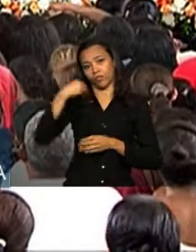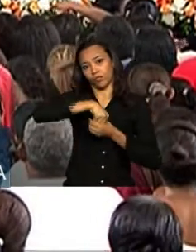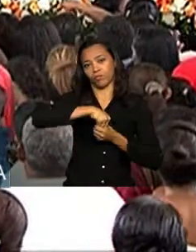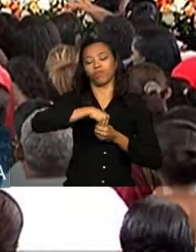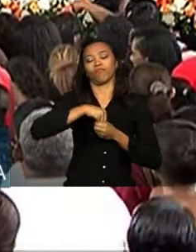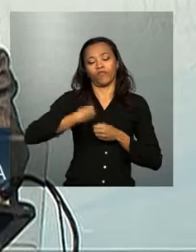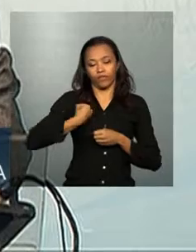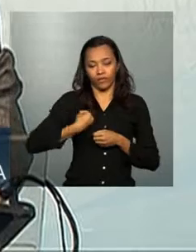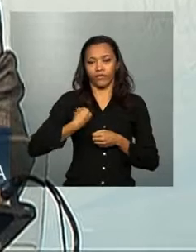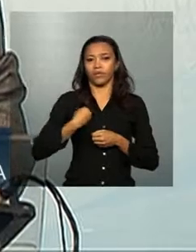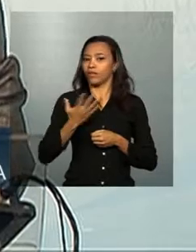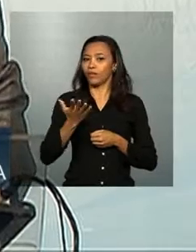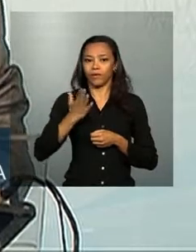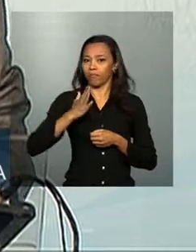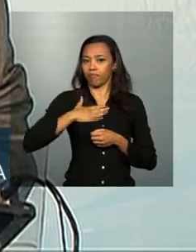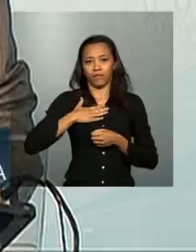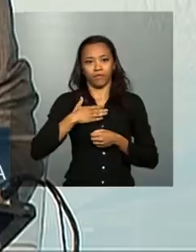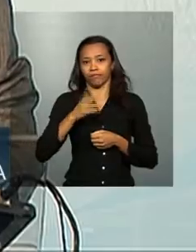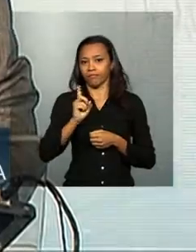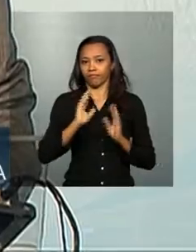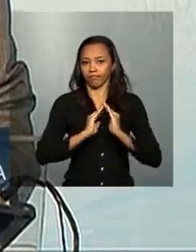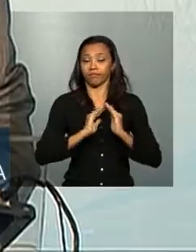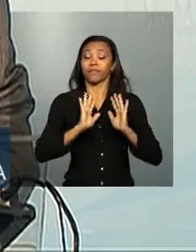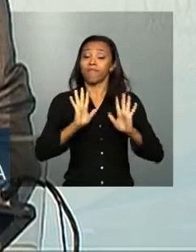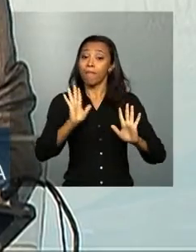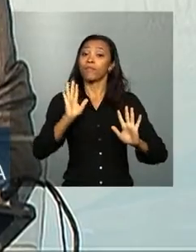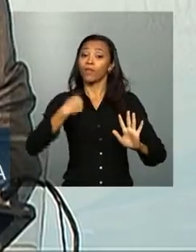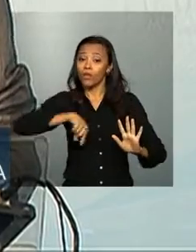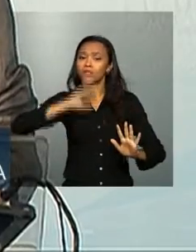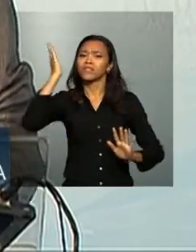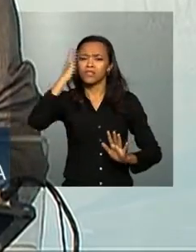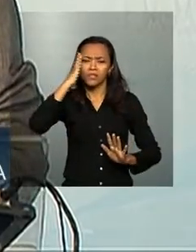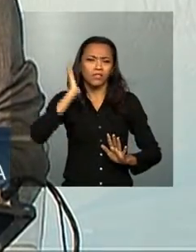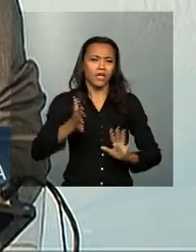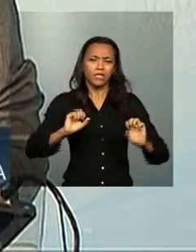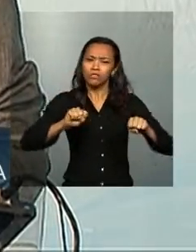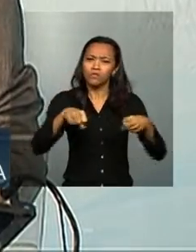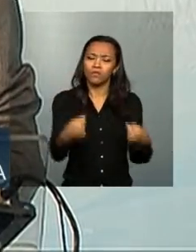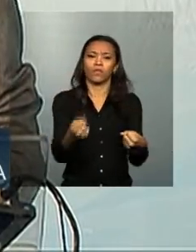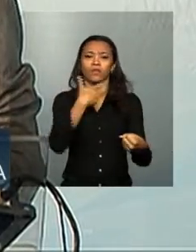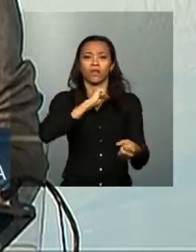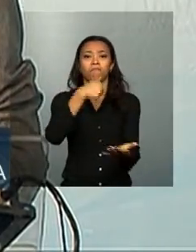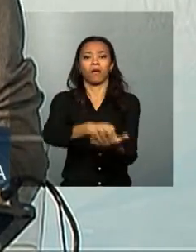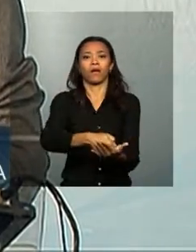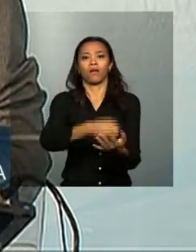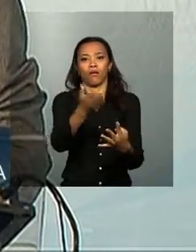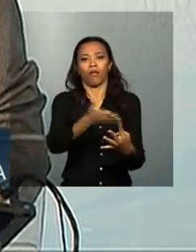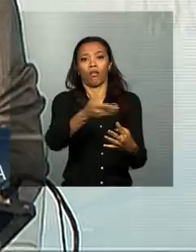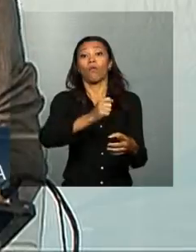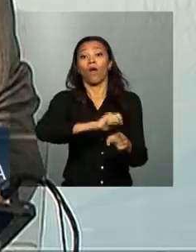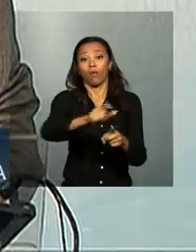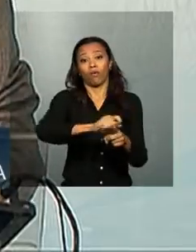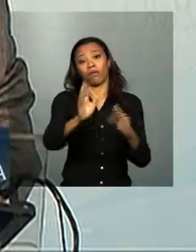gente viver. E a gente sabe o esforço que é quem paga aluguel. Tem